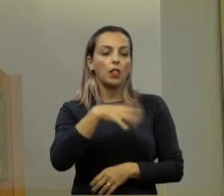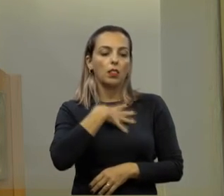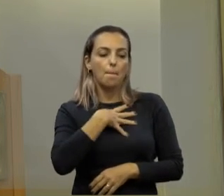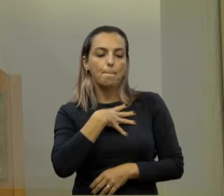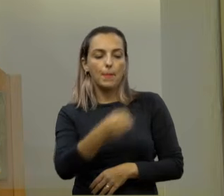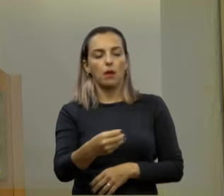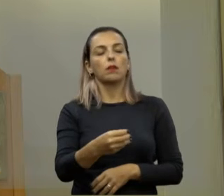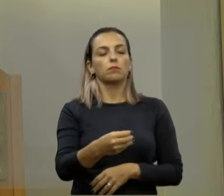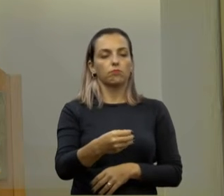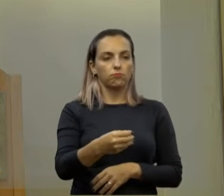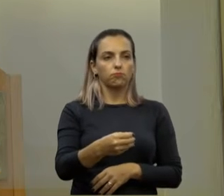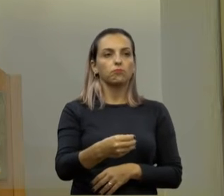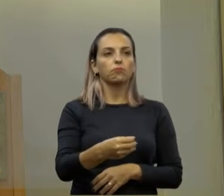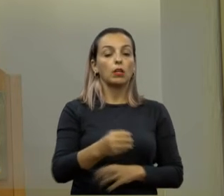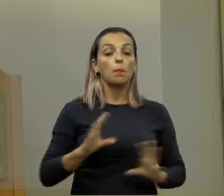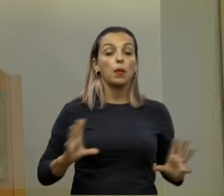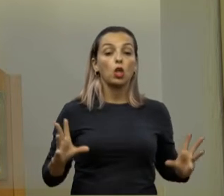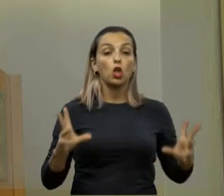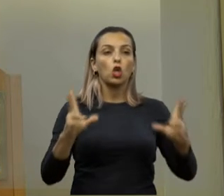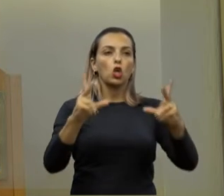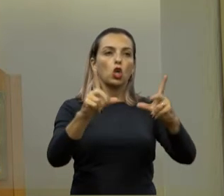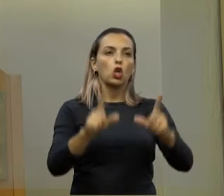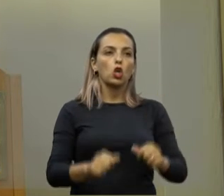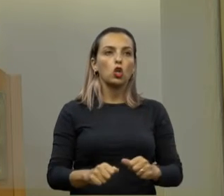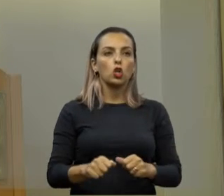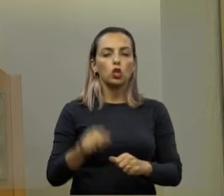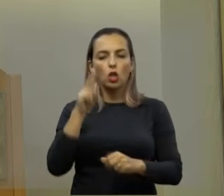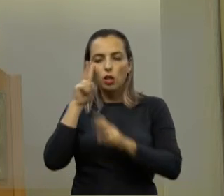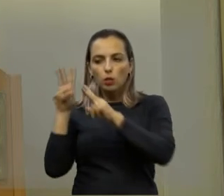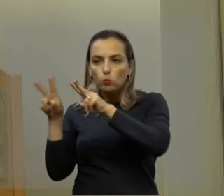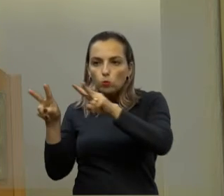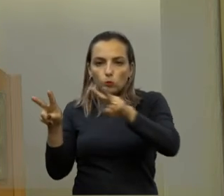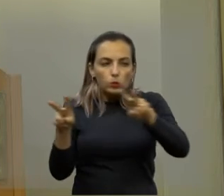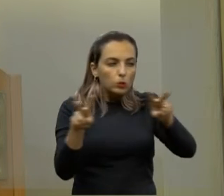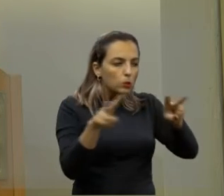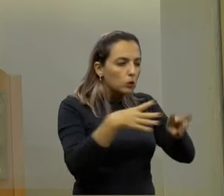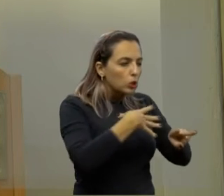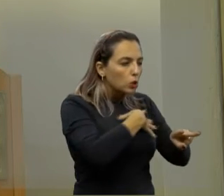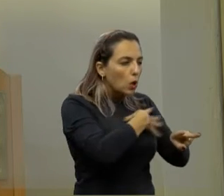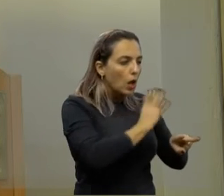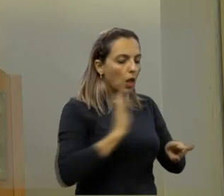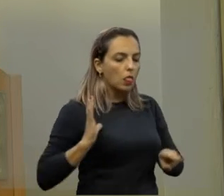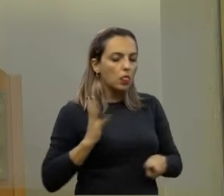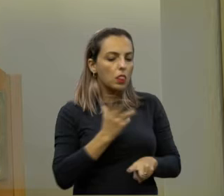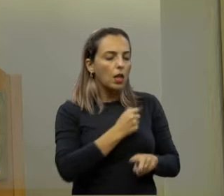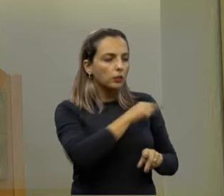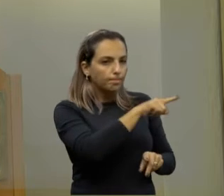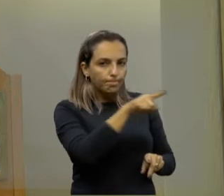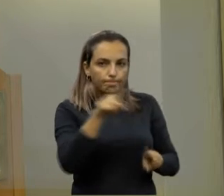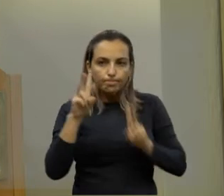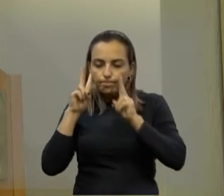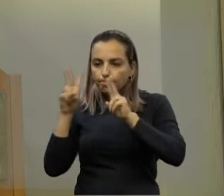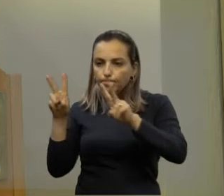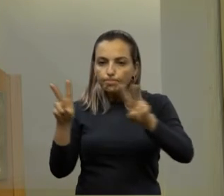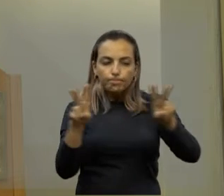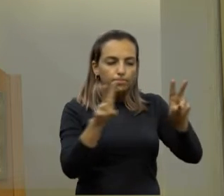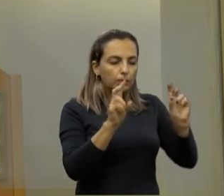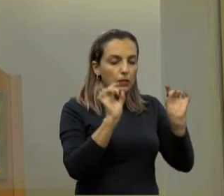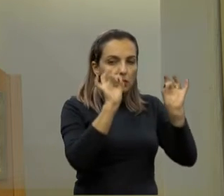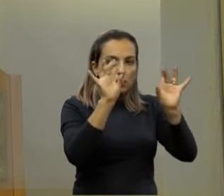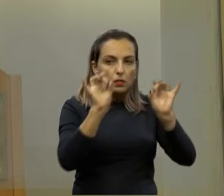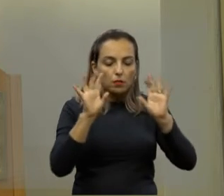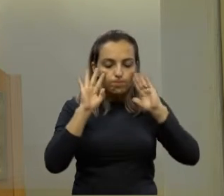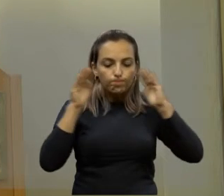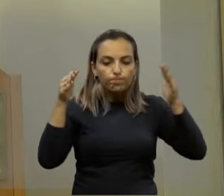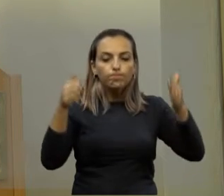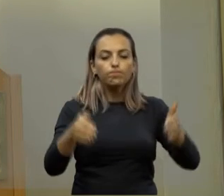é o suicídio e para que todos aqui nessa casa olha entre os trans com um olhar realmente especial não pensando que eles tão exigindo